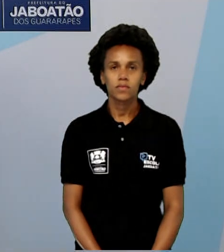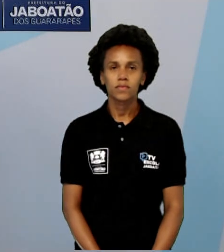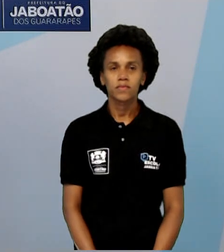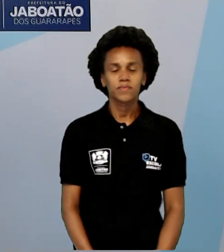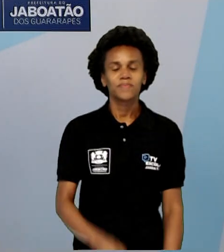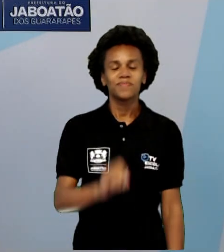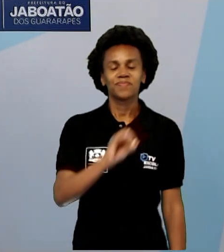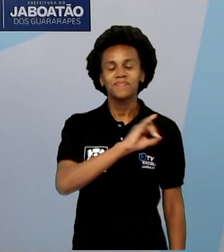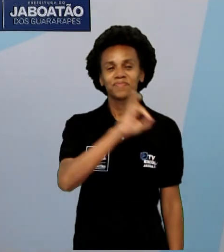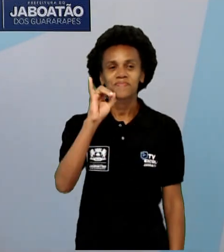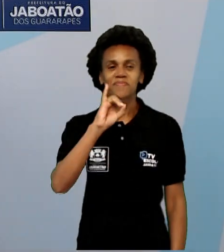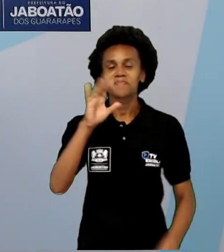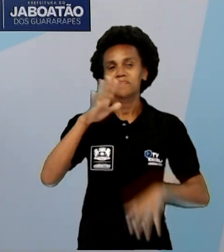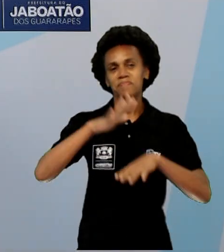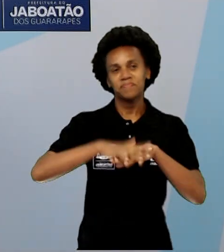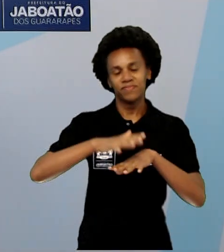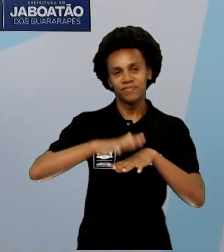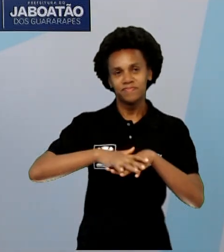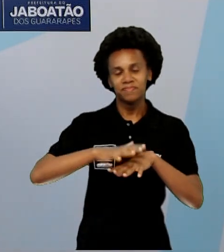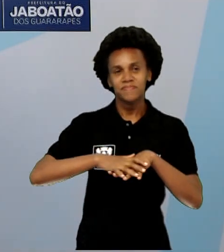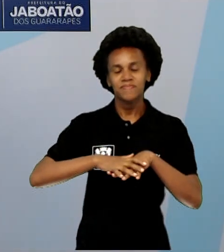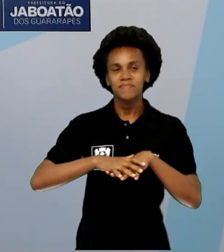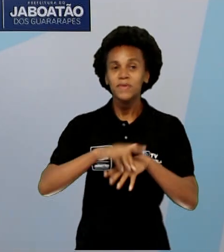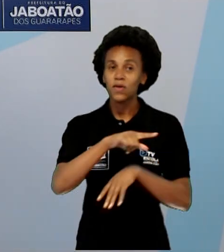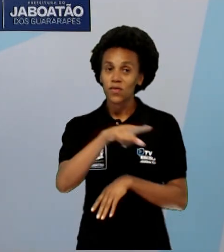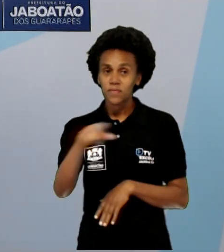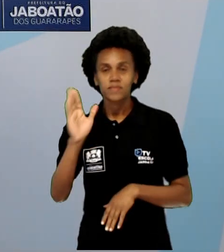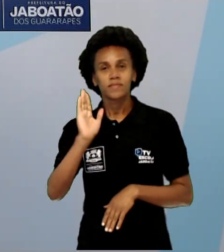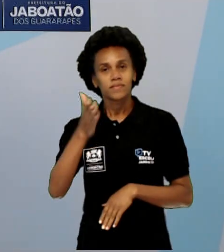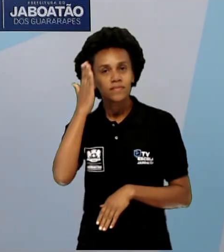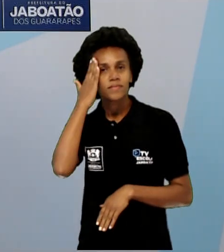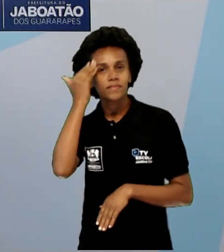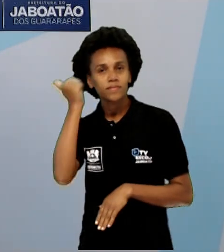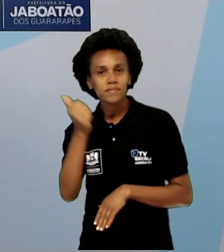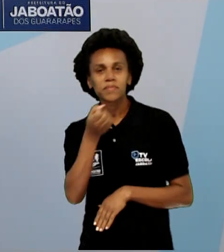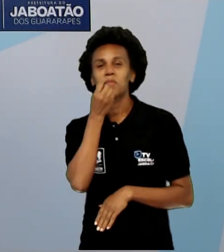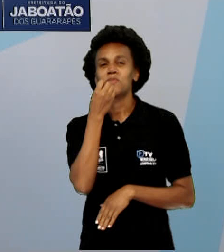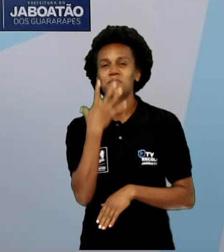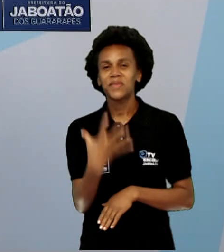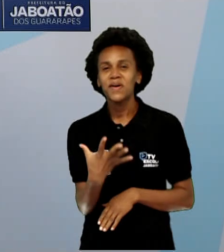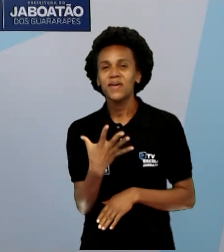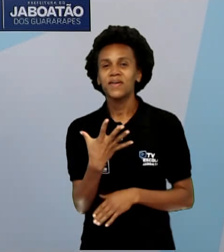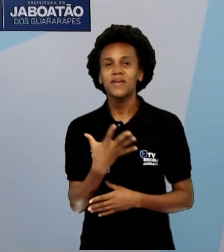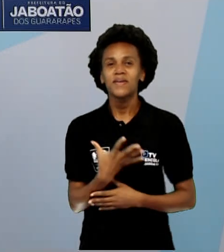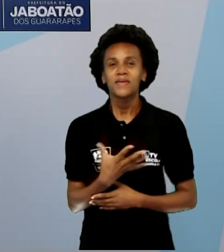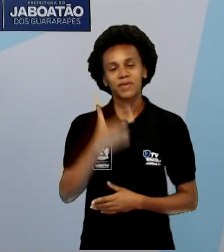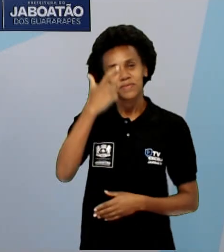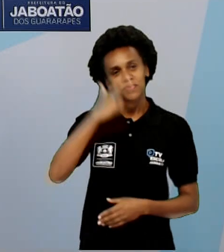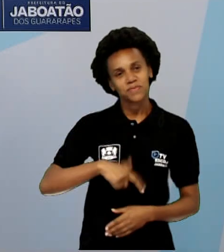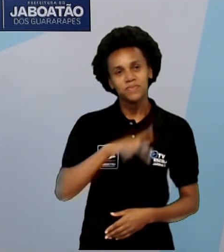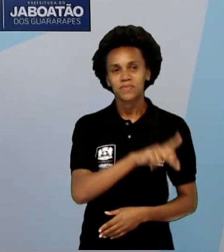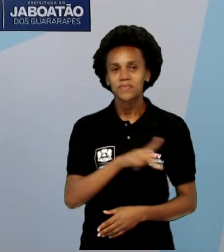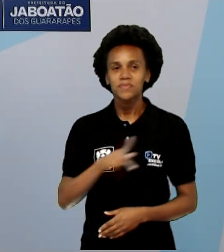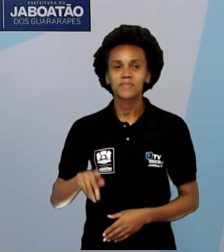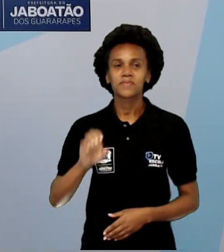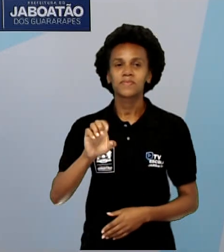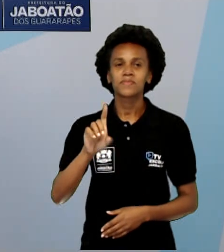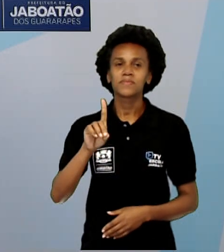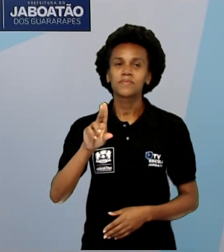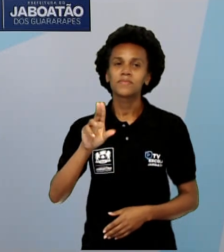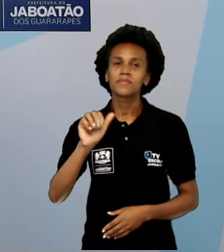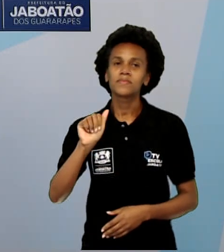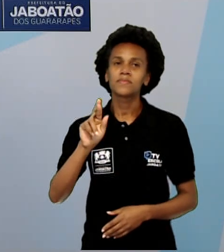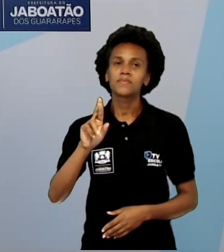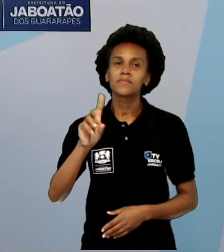E aí, pessoal, matemática, você já sabe, é bom demais. Eu sou o professor Eduardo Luiz e vou estar